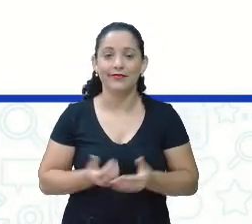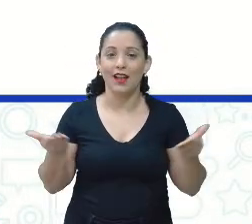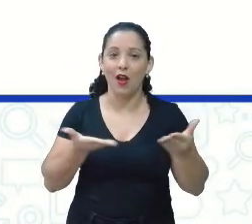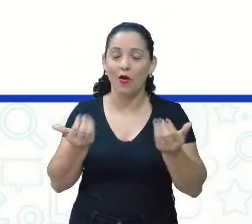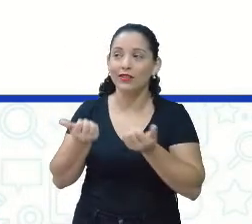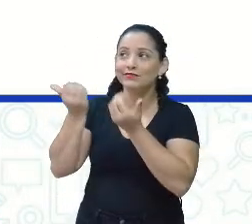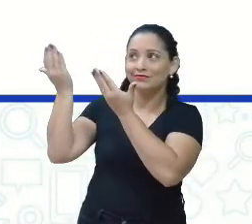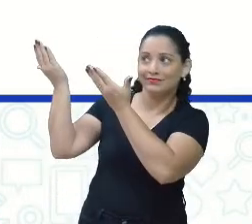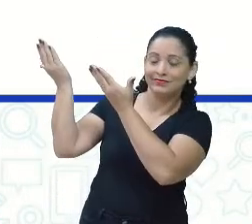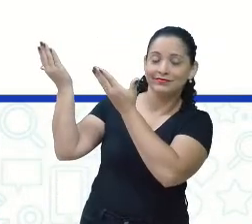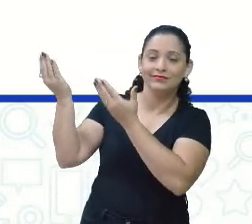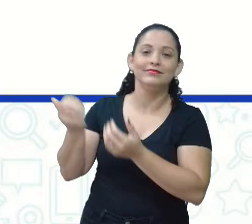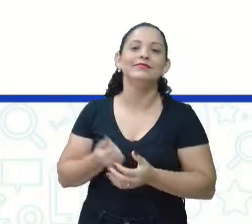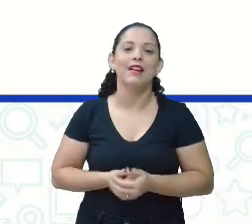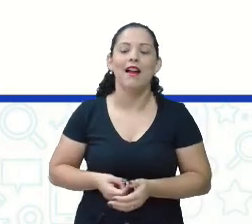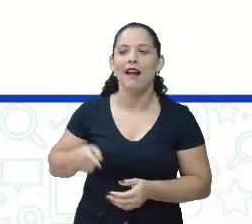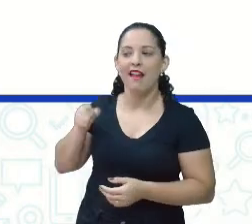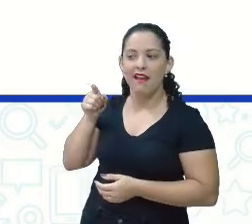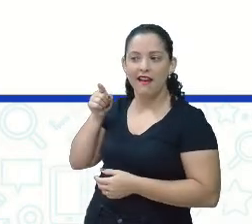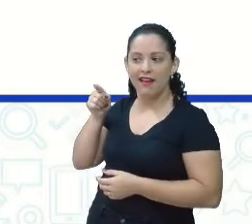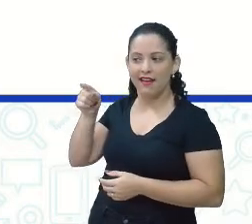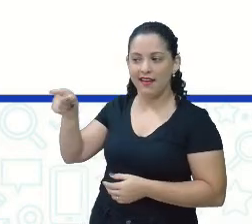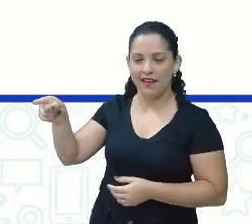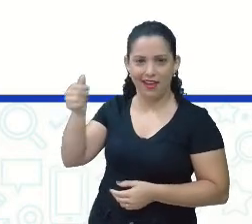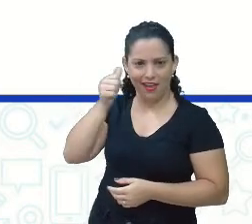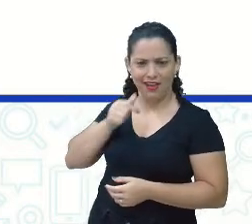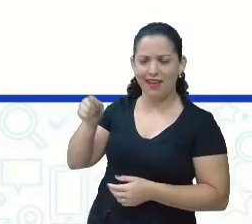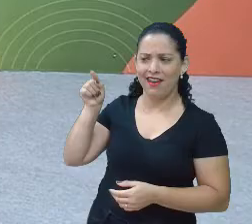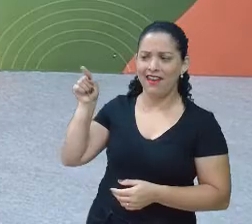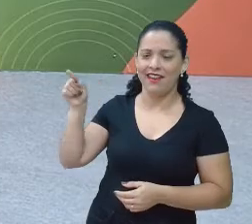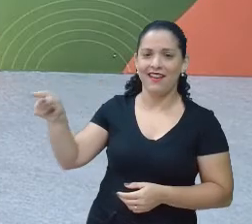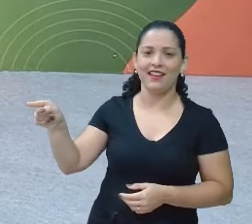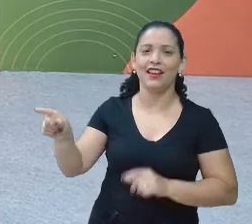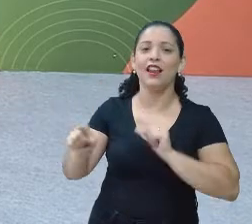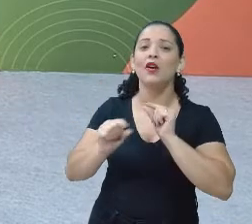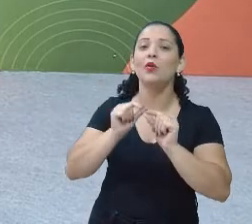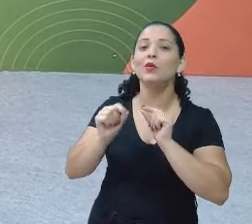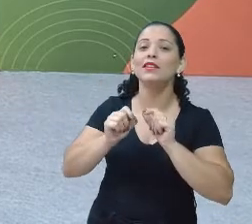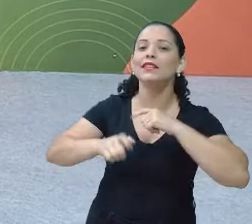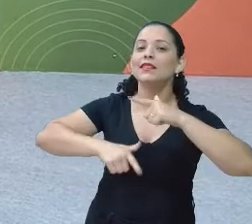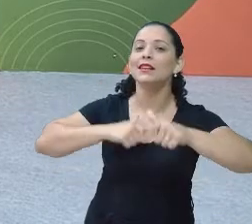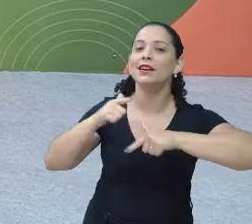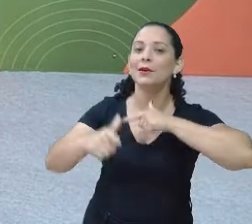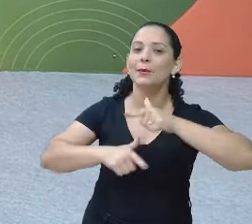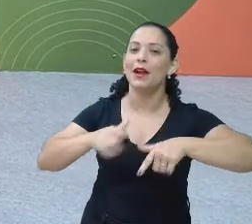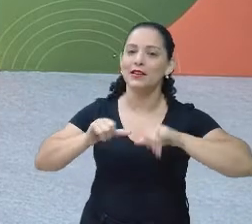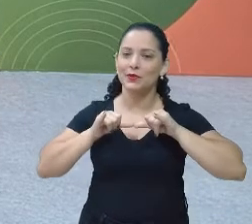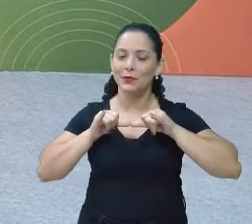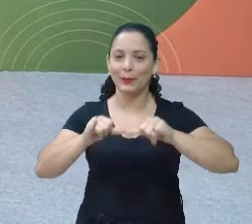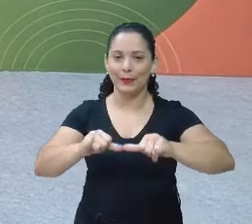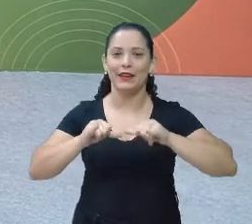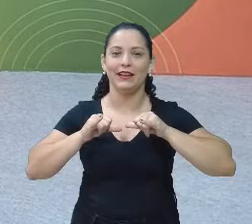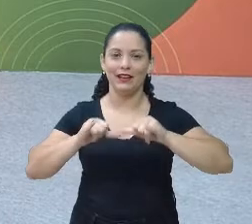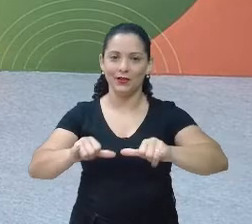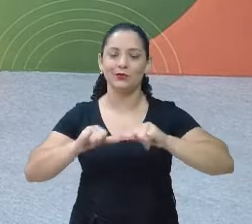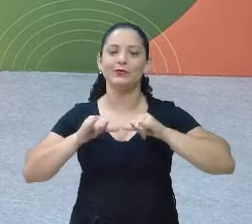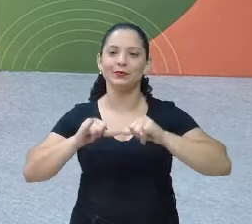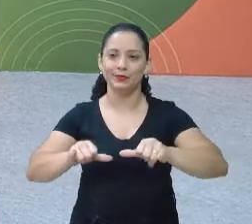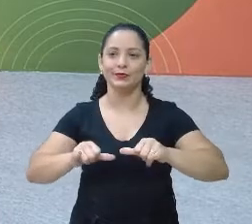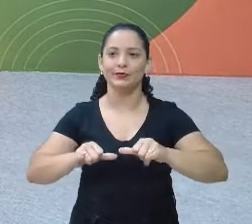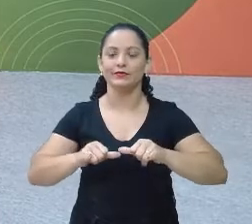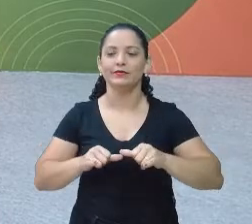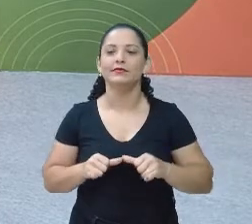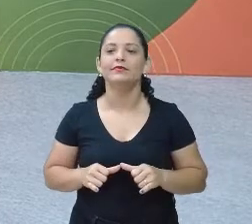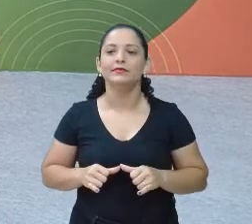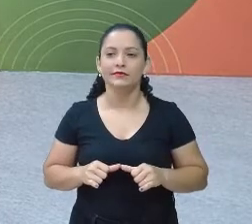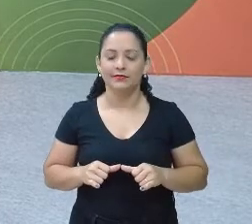de supermercado. Ela é, mas também ela pode estar, né? Como o professor disse, ela vai trilhando uma linha e ela pode estar aqui